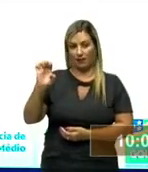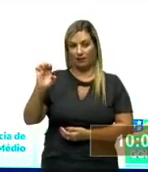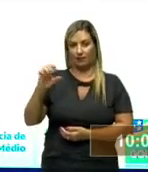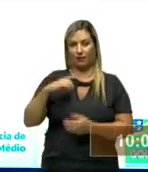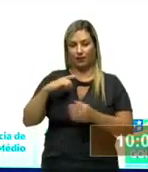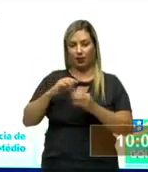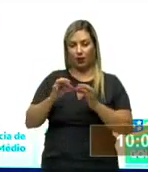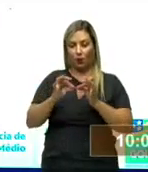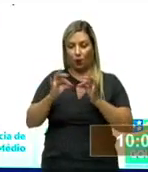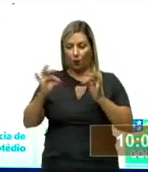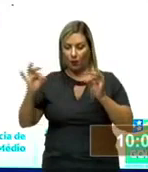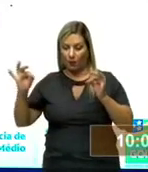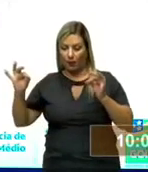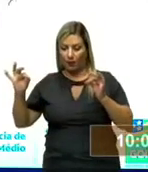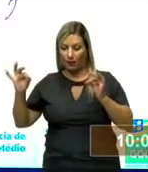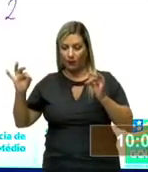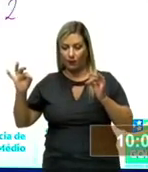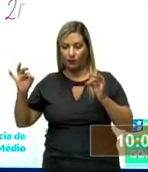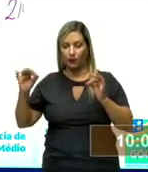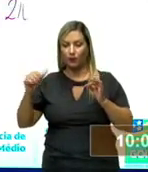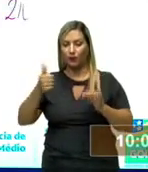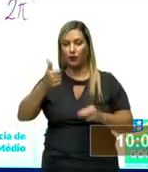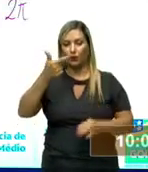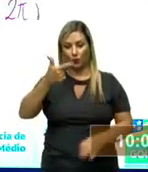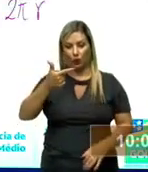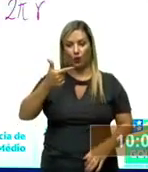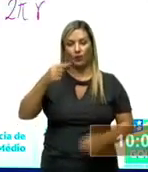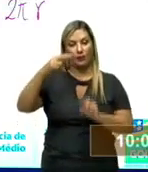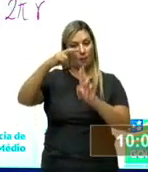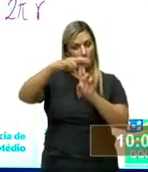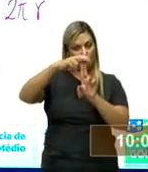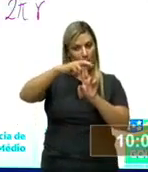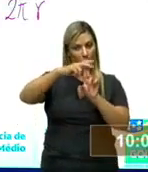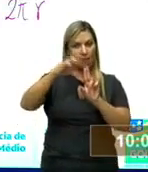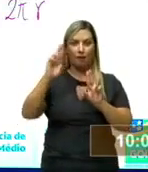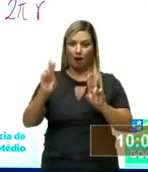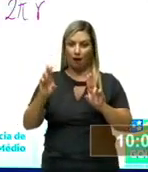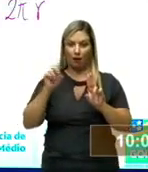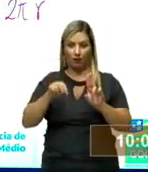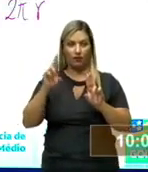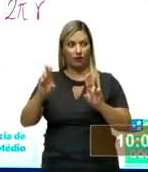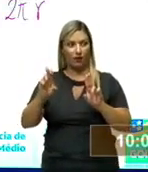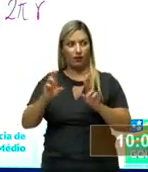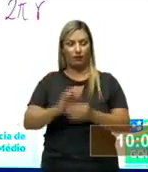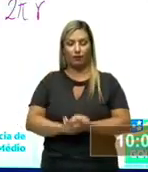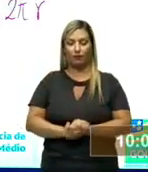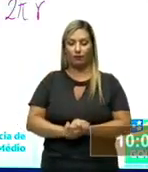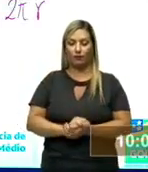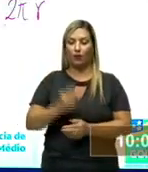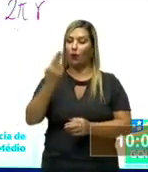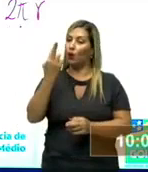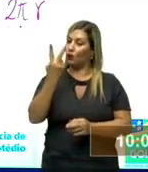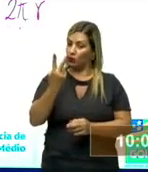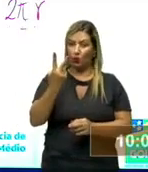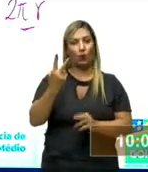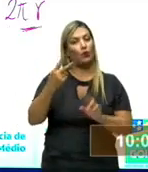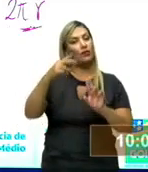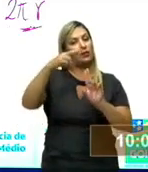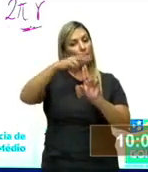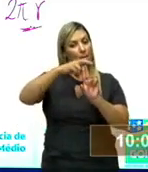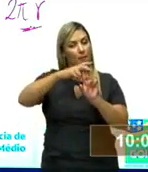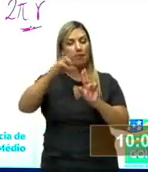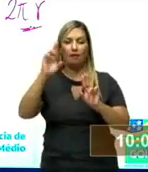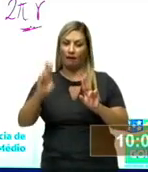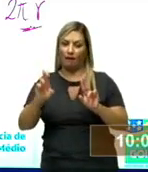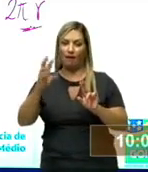tá o comprimento circunferência é dois pirralho tá ou dois Pierre está